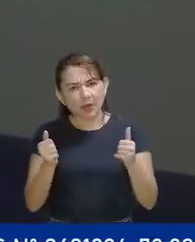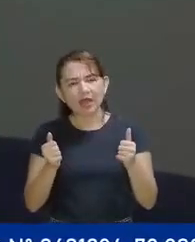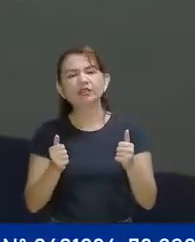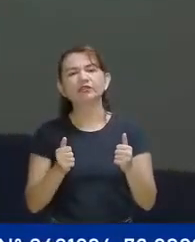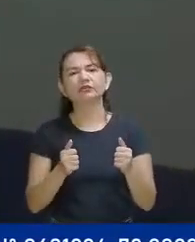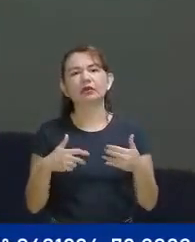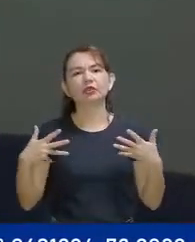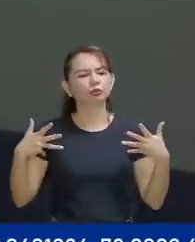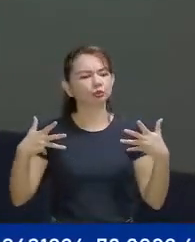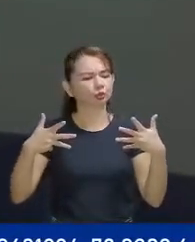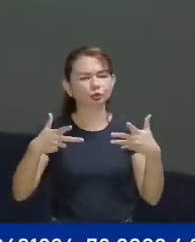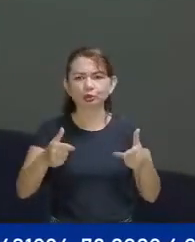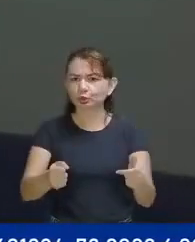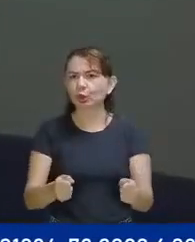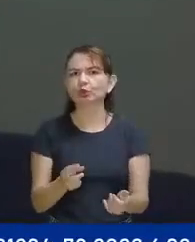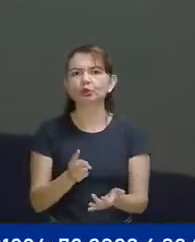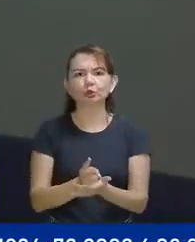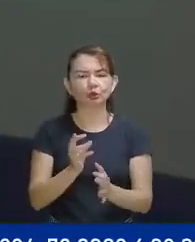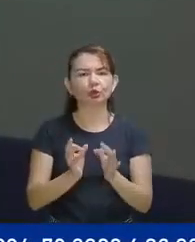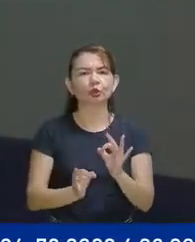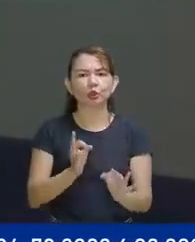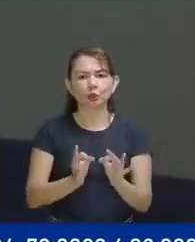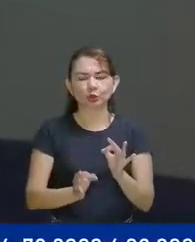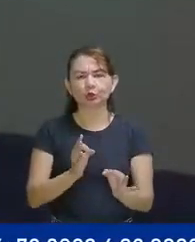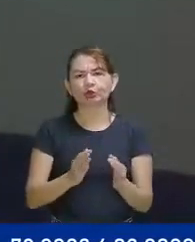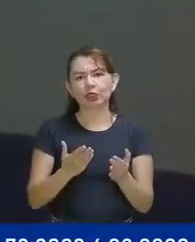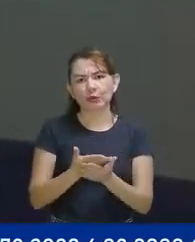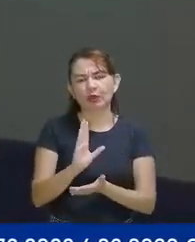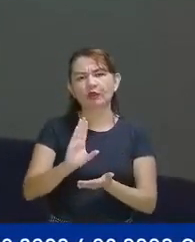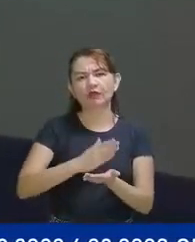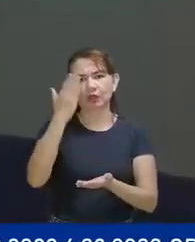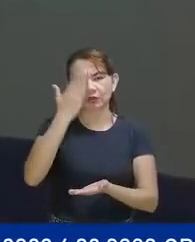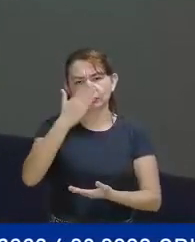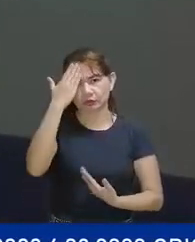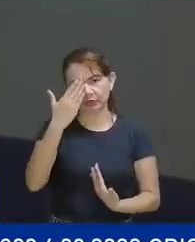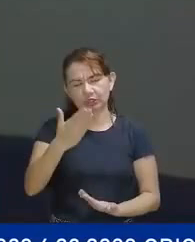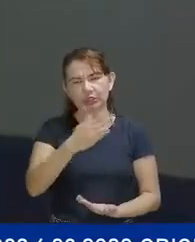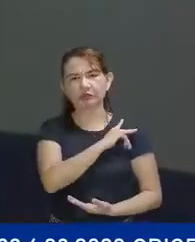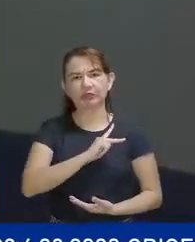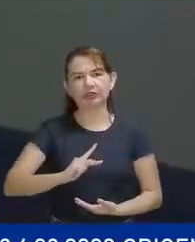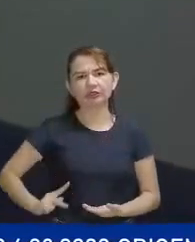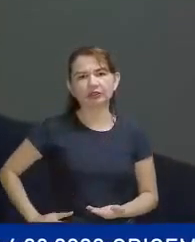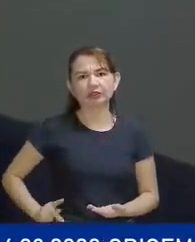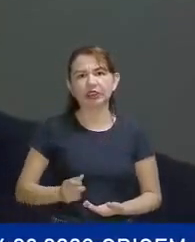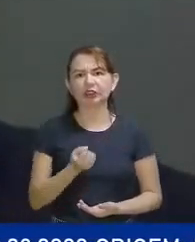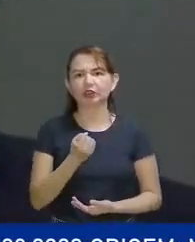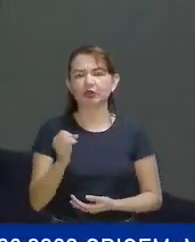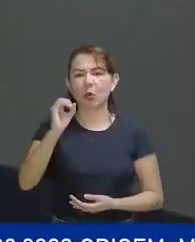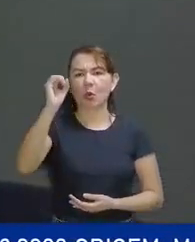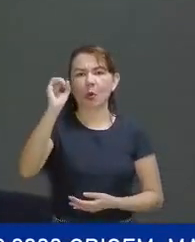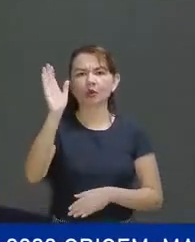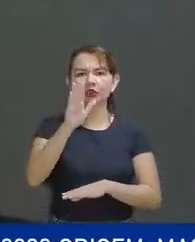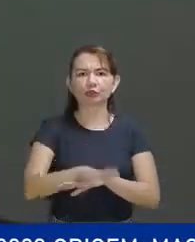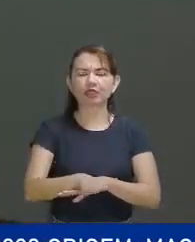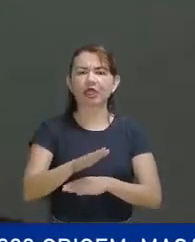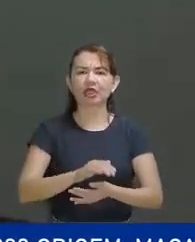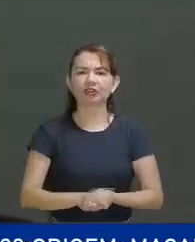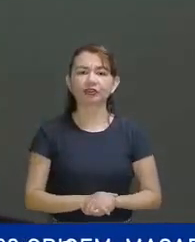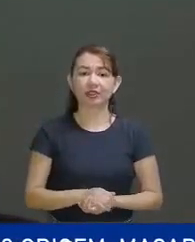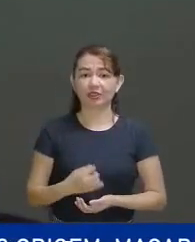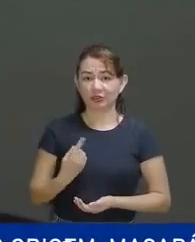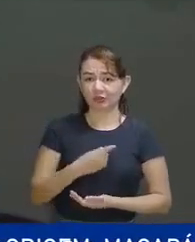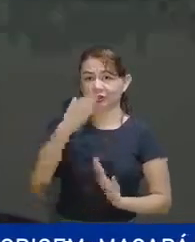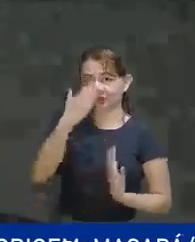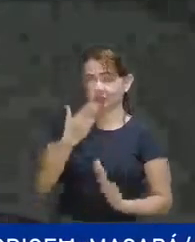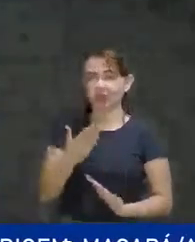mantenha a justiça e que se aprove as contas. Obrigado, presidente. Devolvo a palavra a Vossas Excelências. Tenham uma ótima tarde. Nós é que agradecemos,